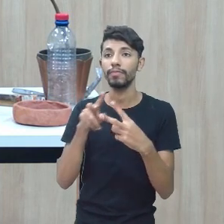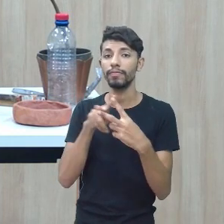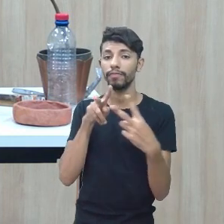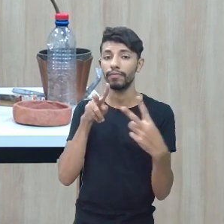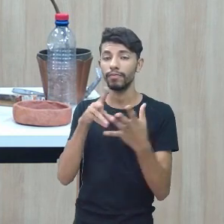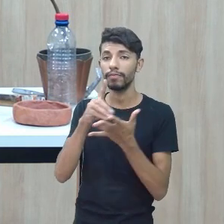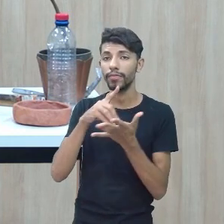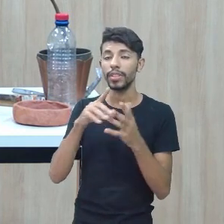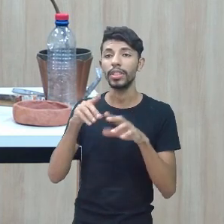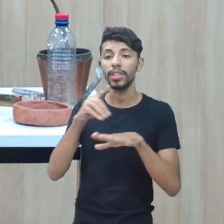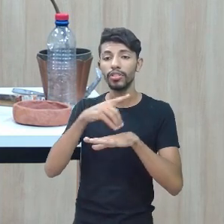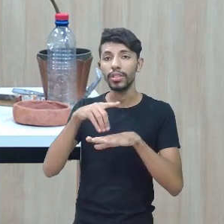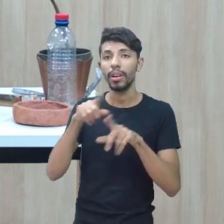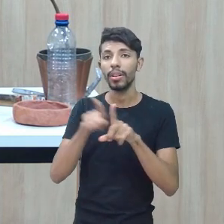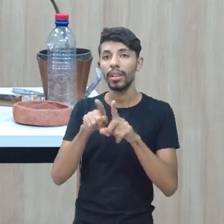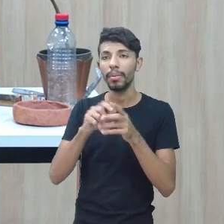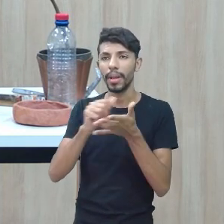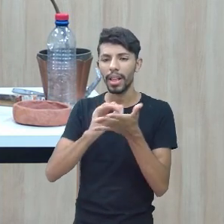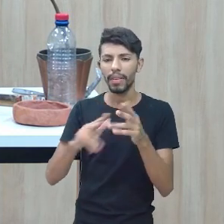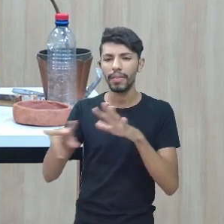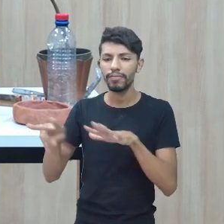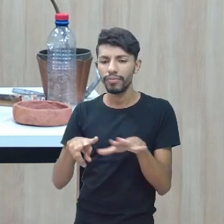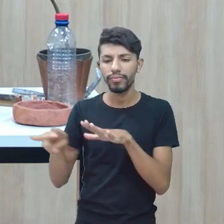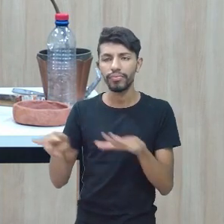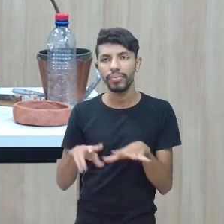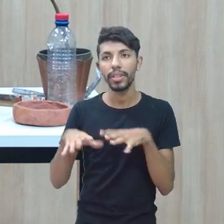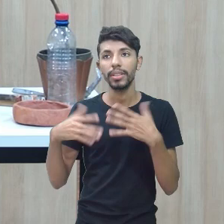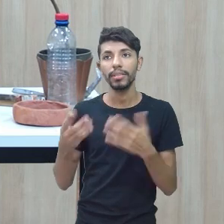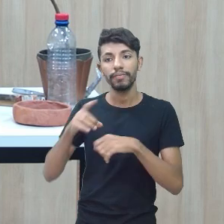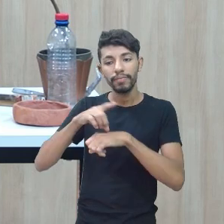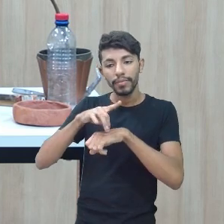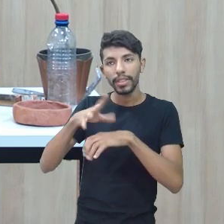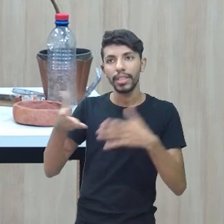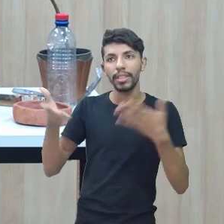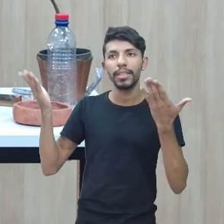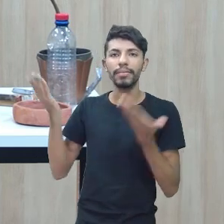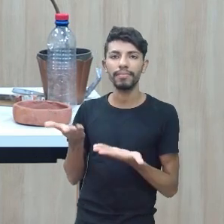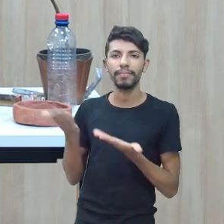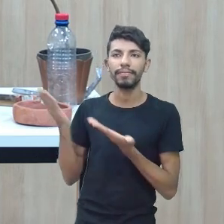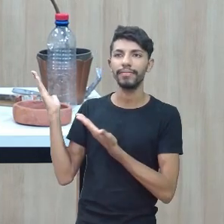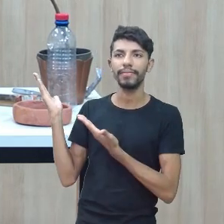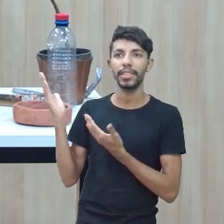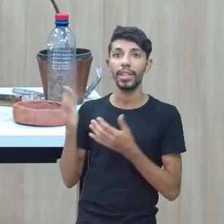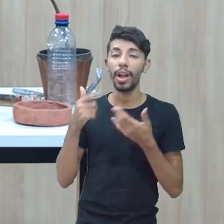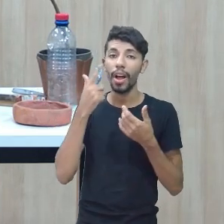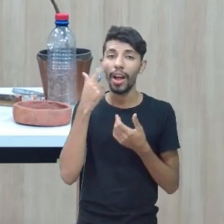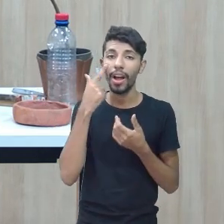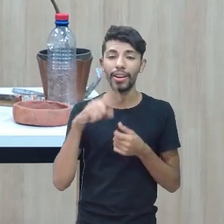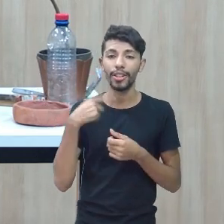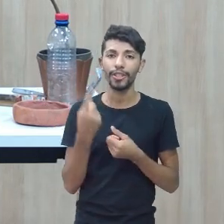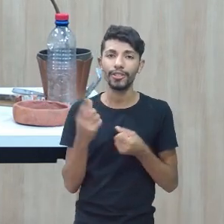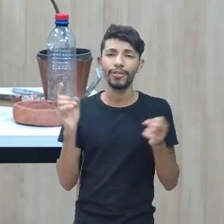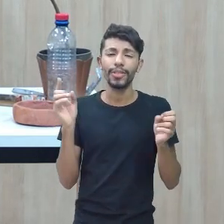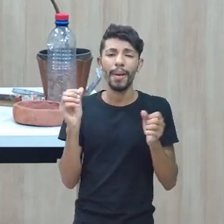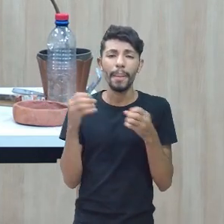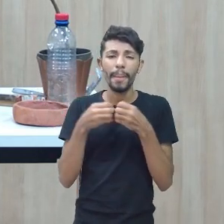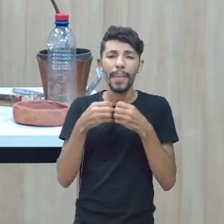digital e também a atividade semanal. Então, a dica foi essa. Gente, nós estamos ficando por